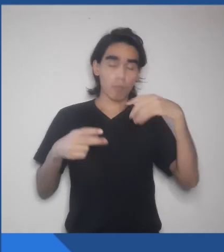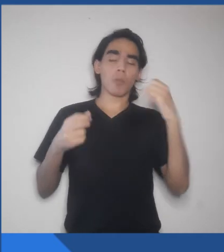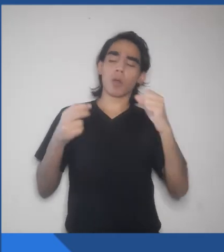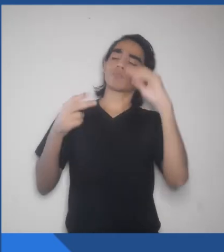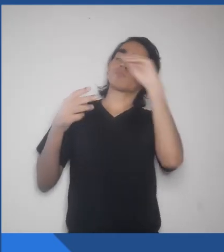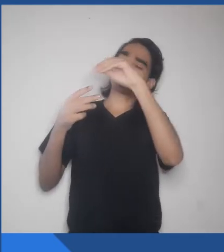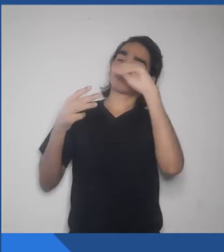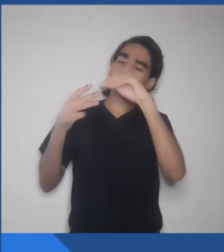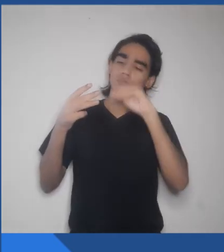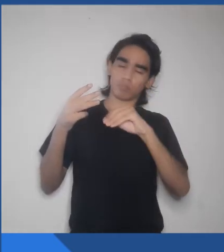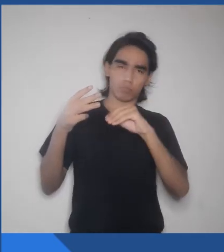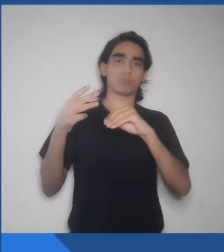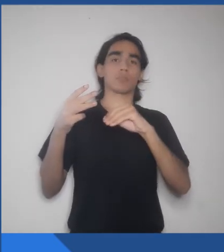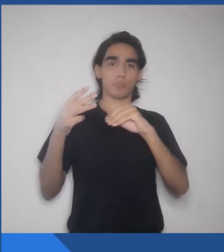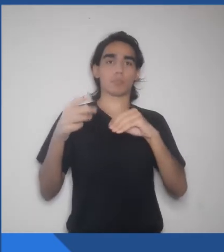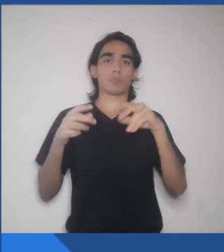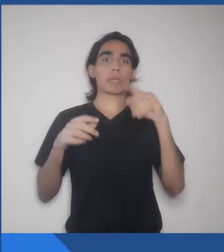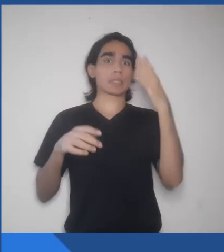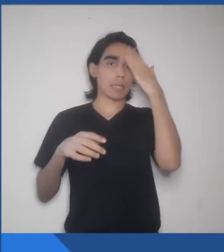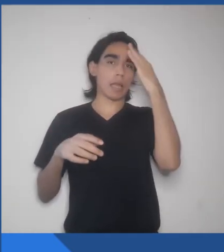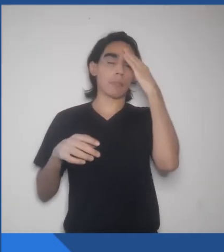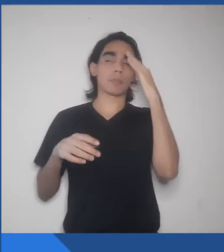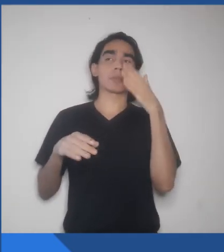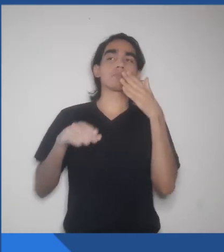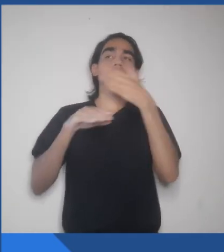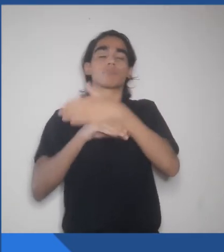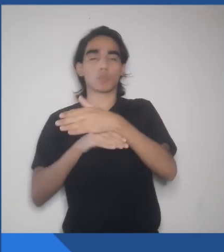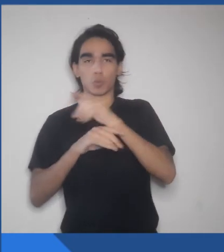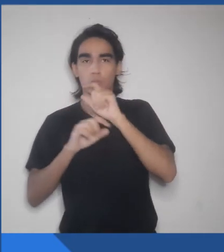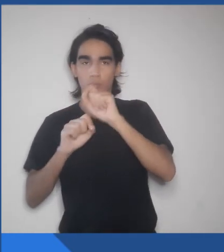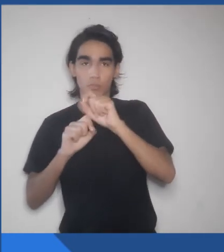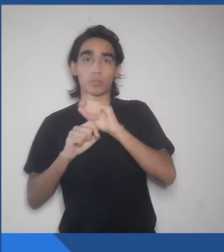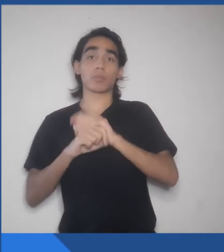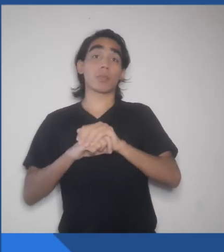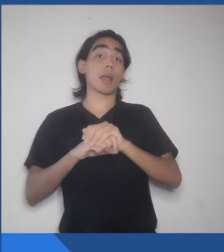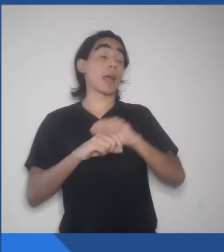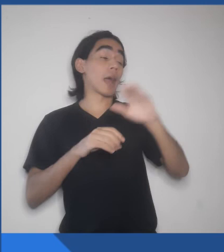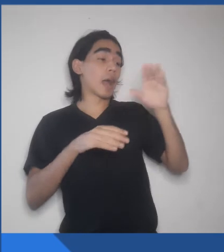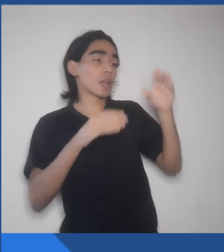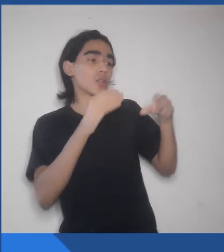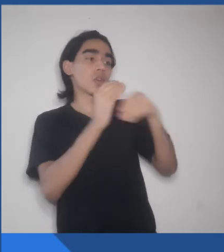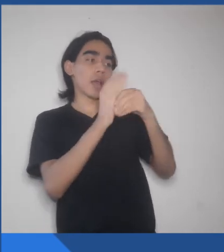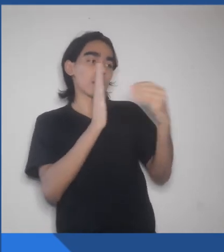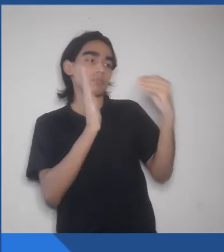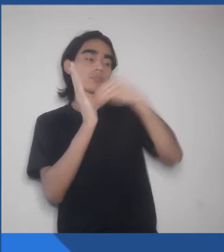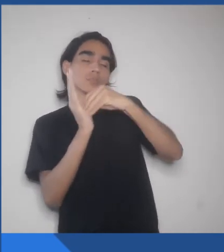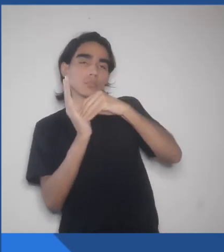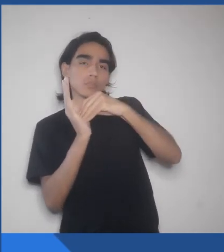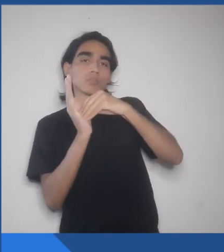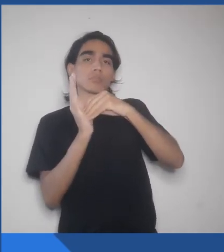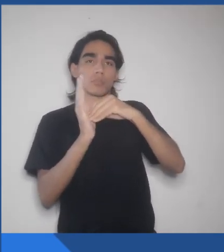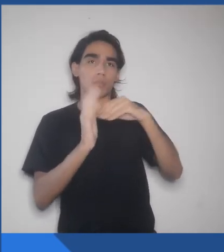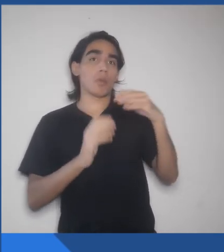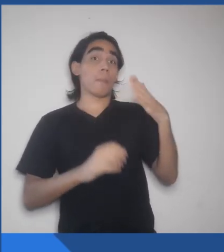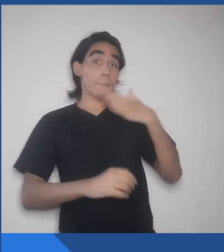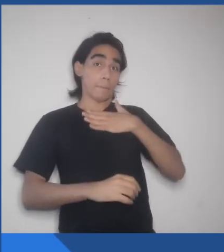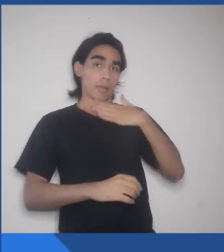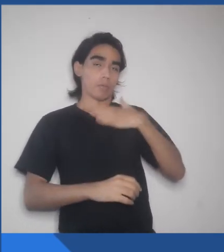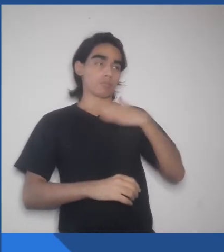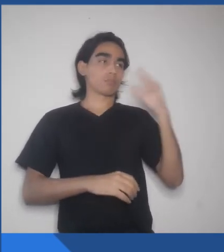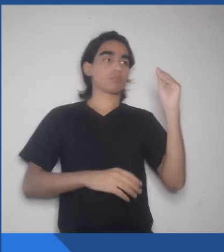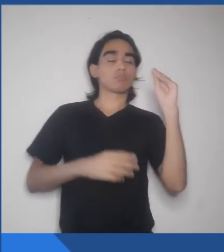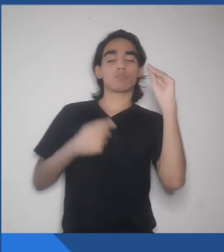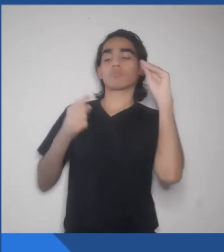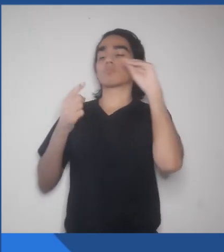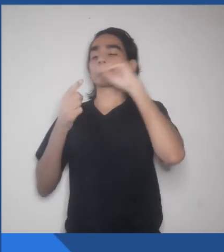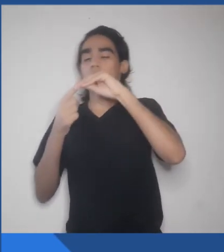colocar nesses grupos também. Então eu venho aqui em adicionar, remover usuários e vou colocar o meu usuário aqui